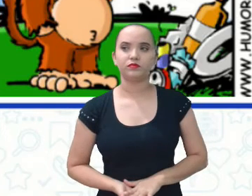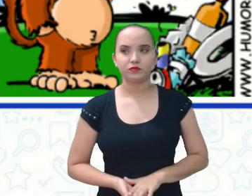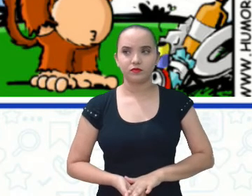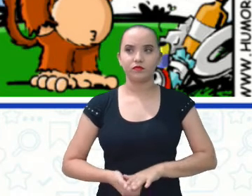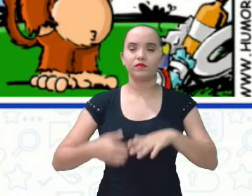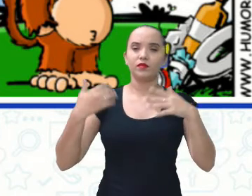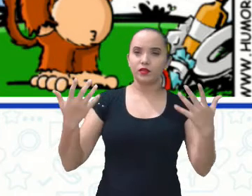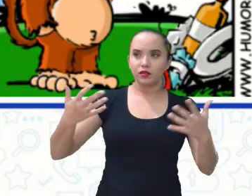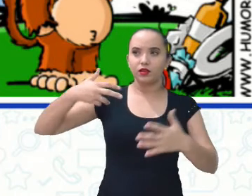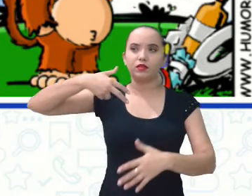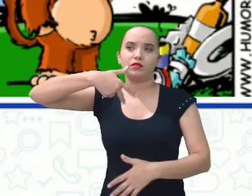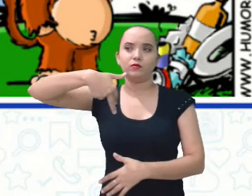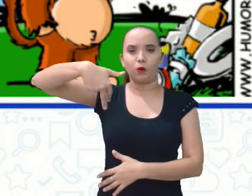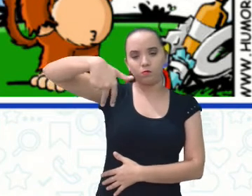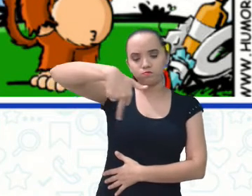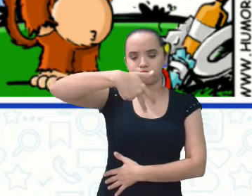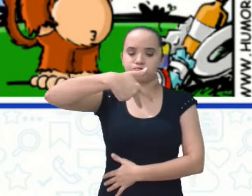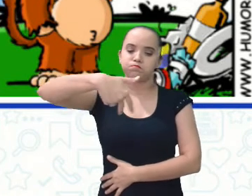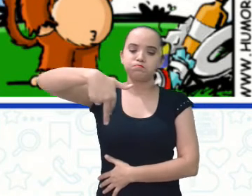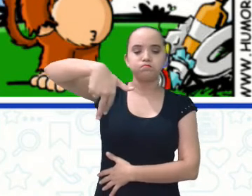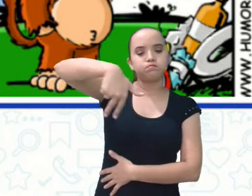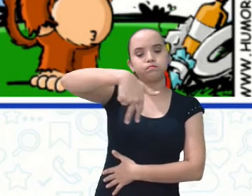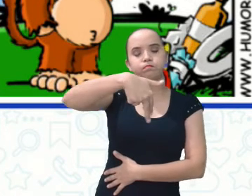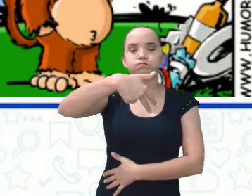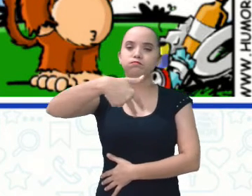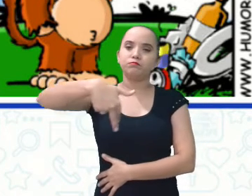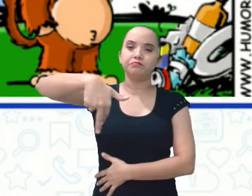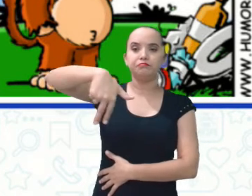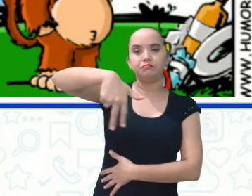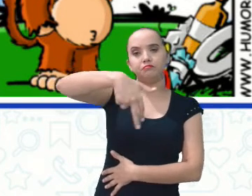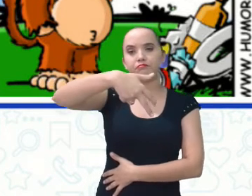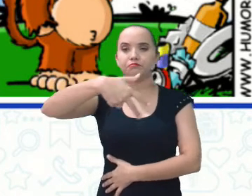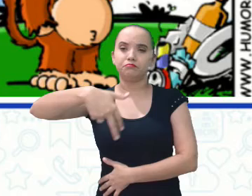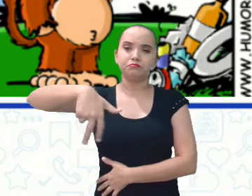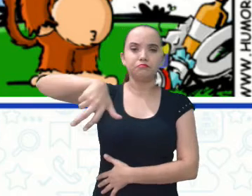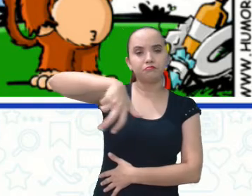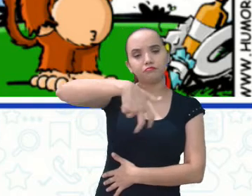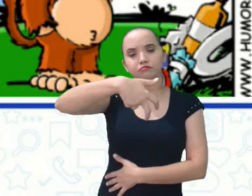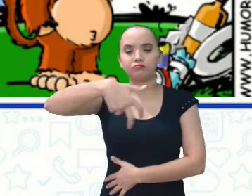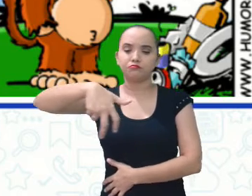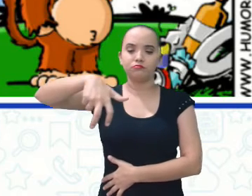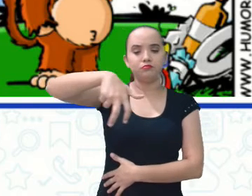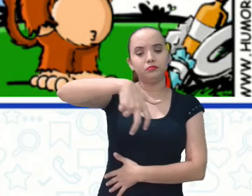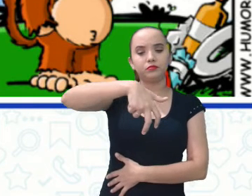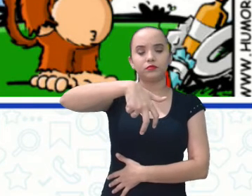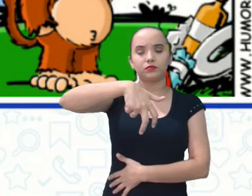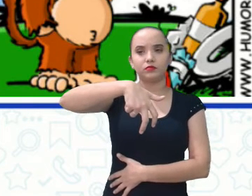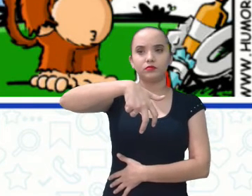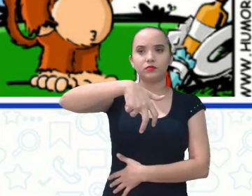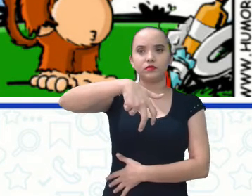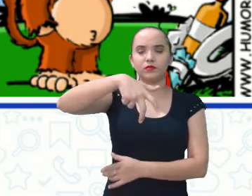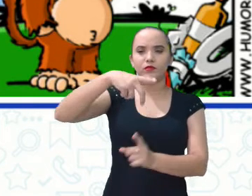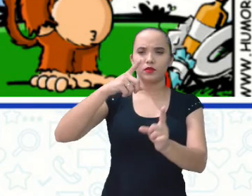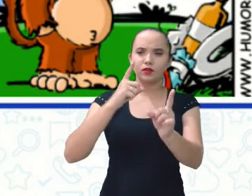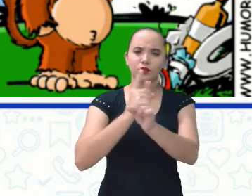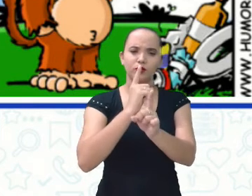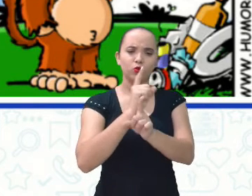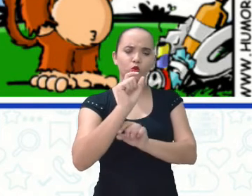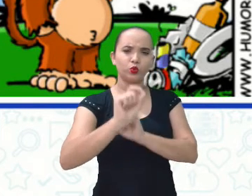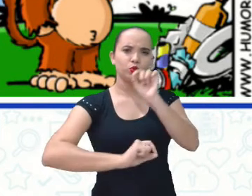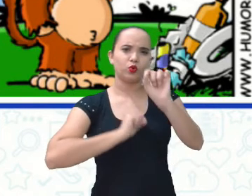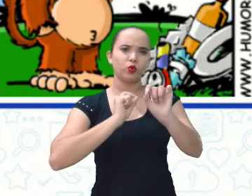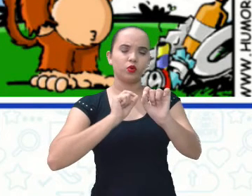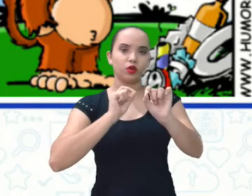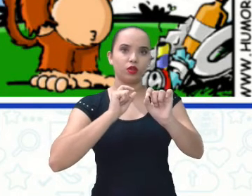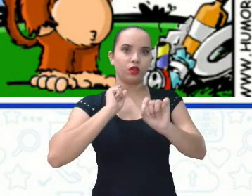aqui caminhando no seu espaço, na natureza, e encontra, o que é que ele encontra? Um monte de lixo.